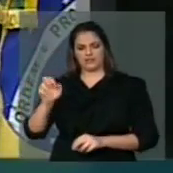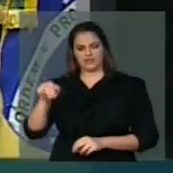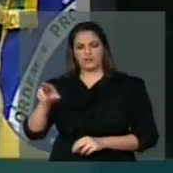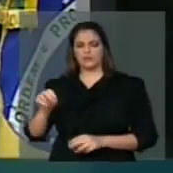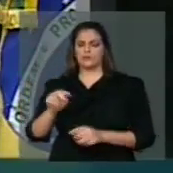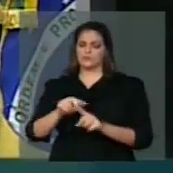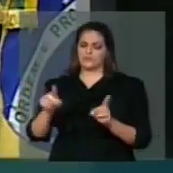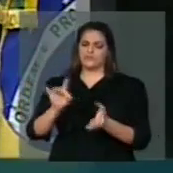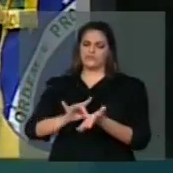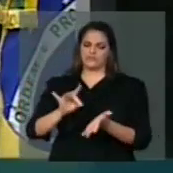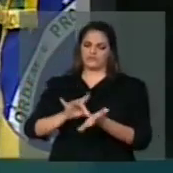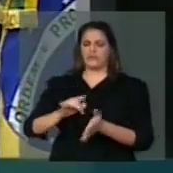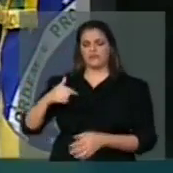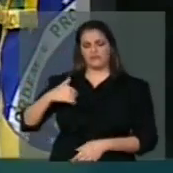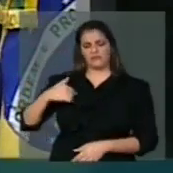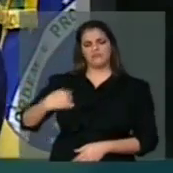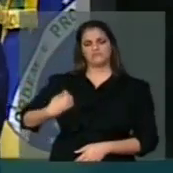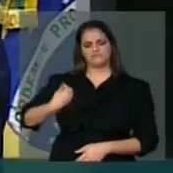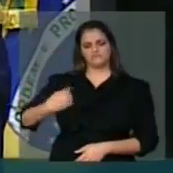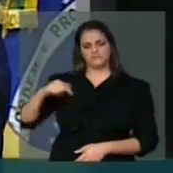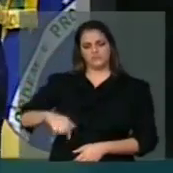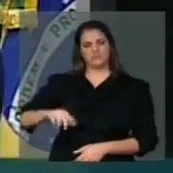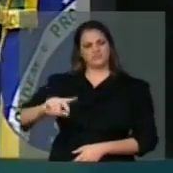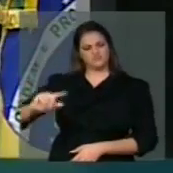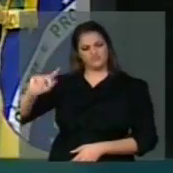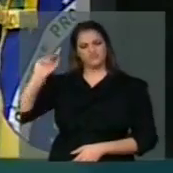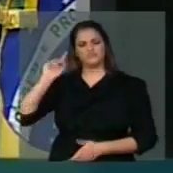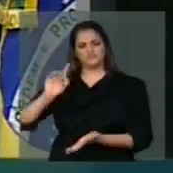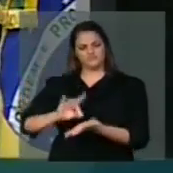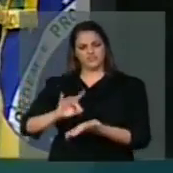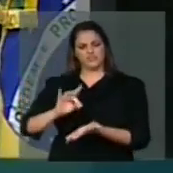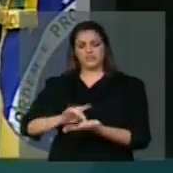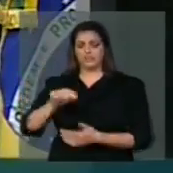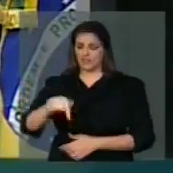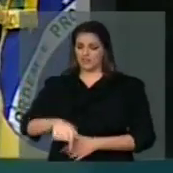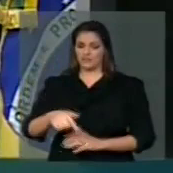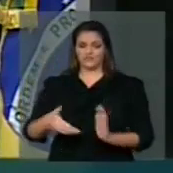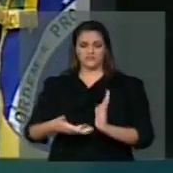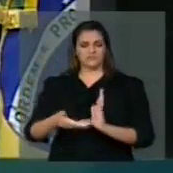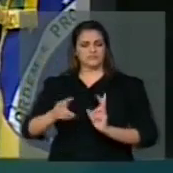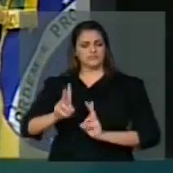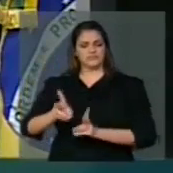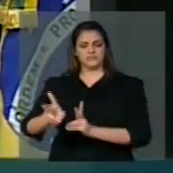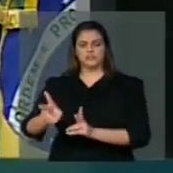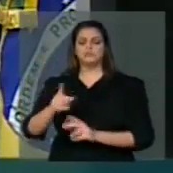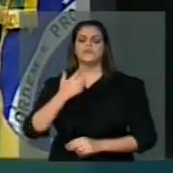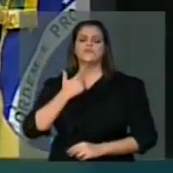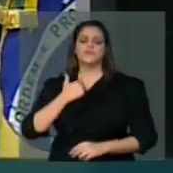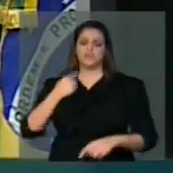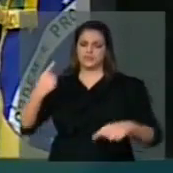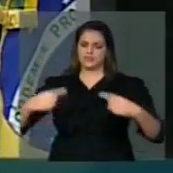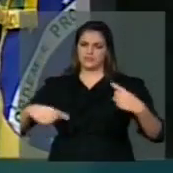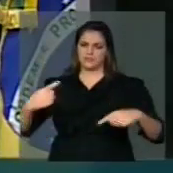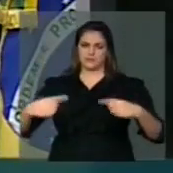nessa casa. E o que sempre predominou aqui foi o desejo do